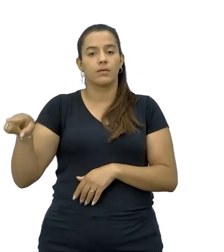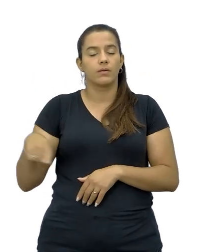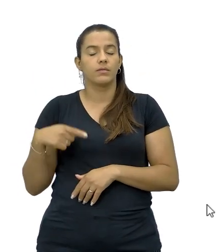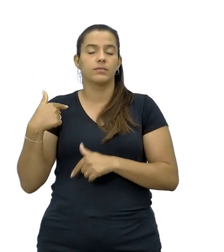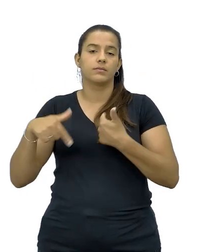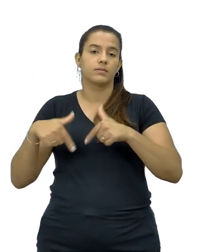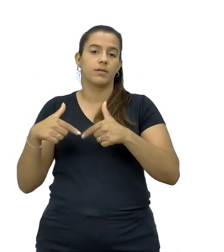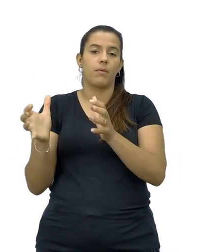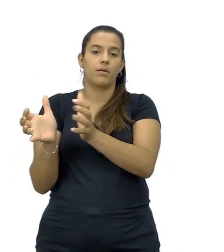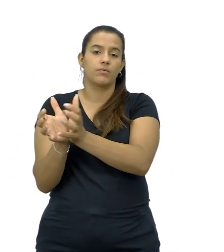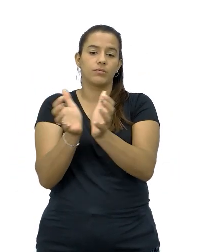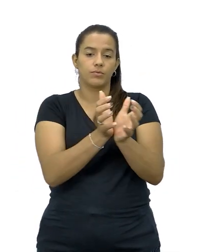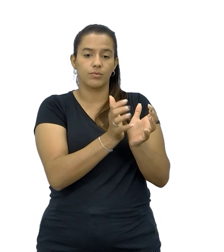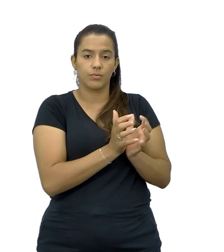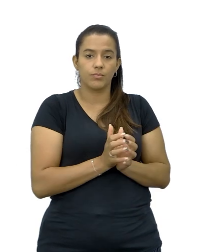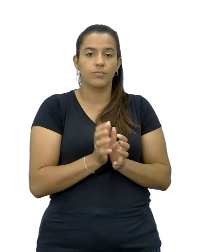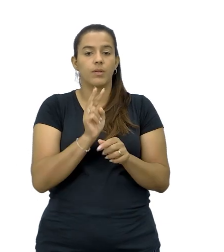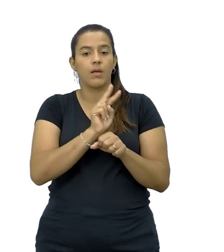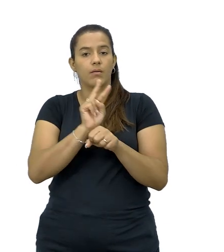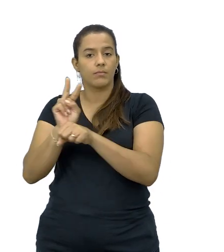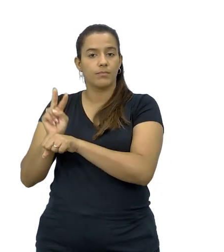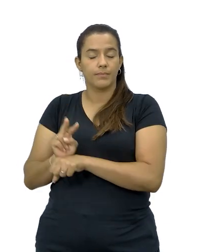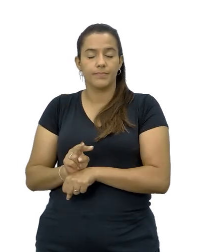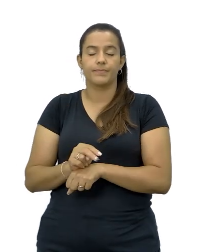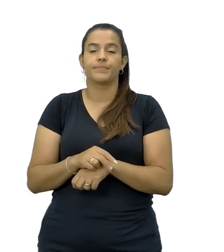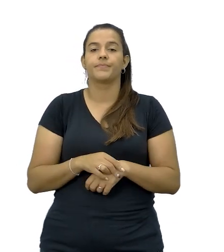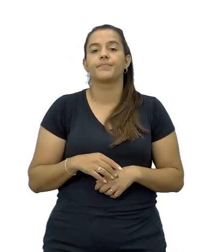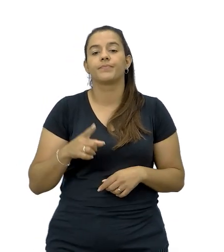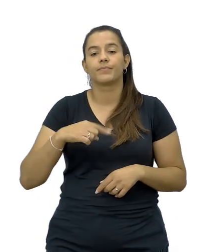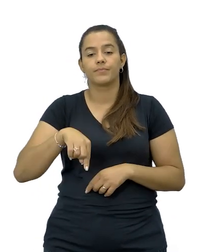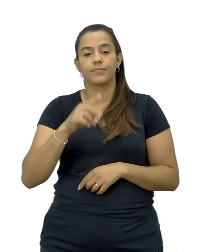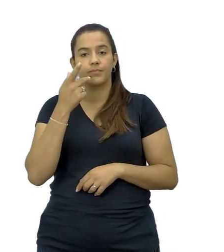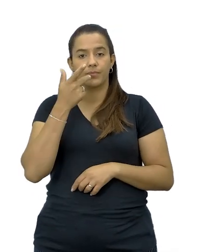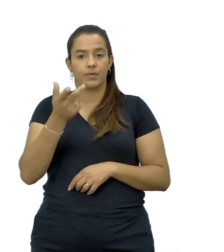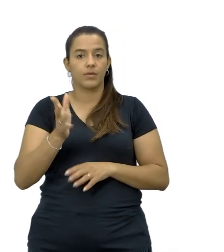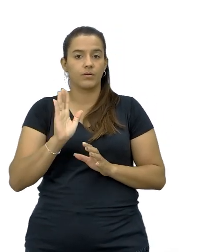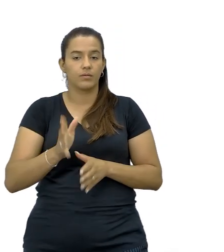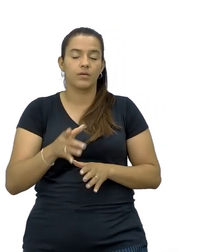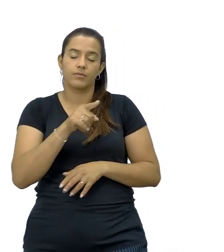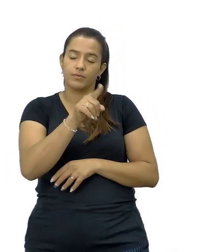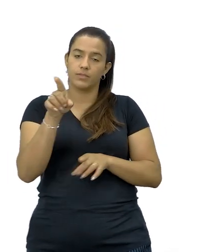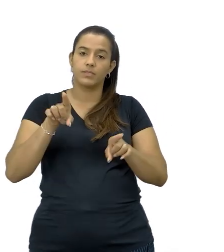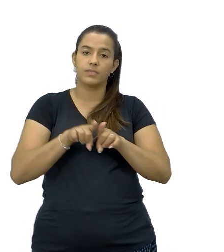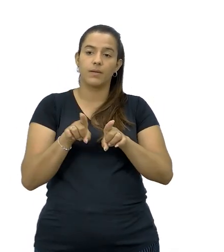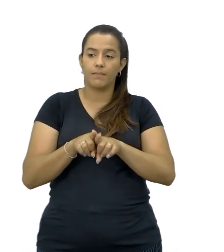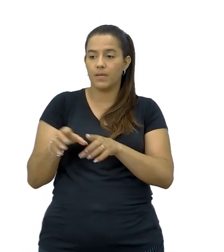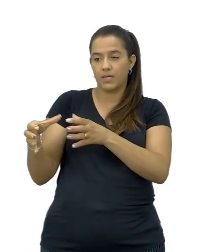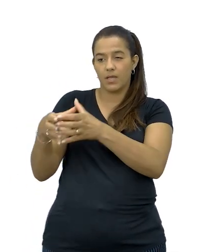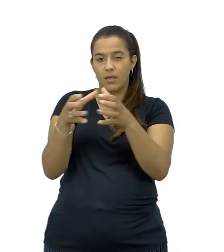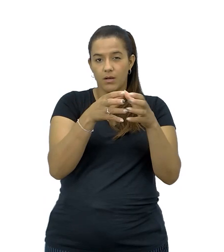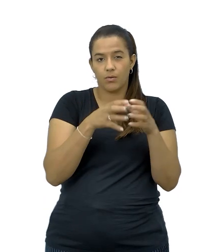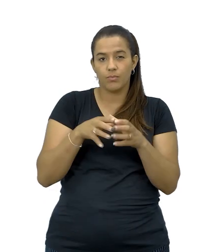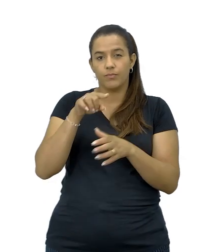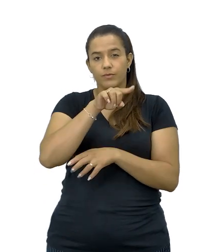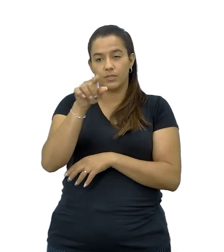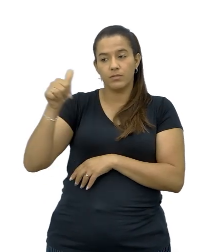desses grupos, né, também, aí que eu falei para vocês a questão do momento em que vocês já estão avaliando também esses aspectos,